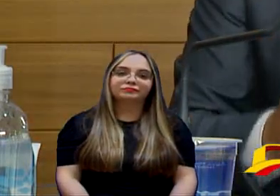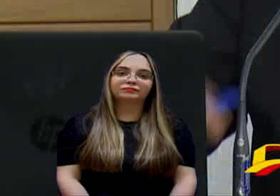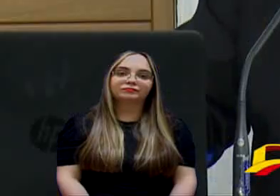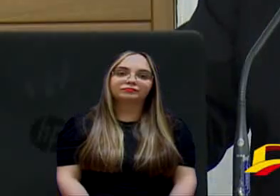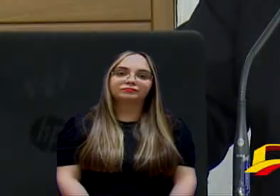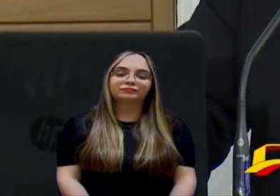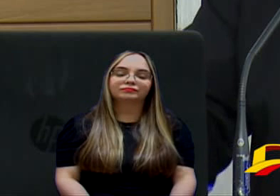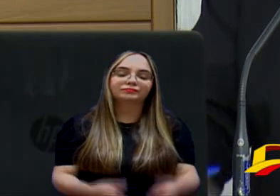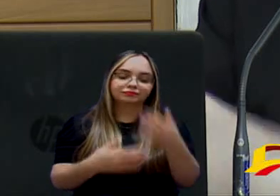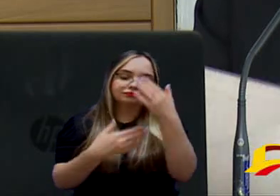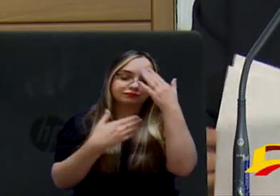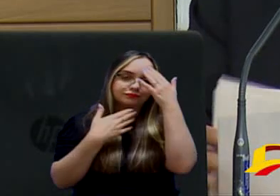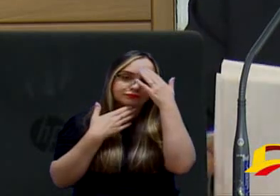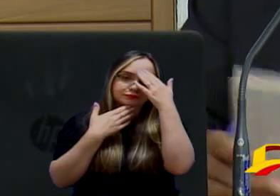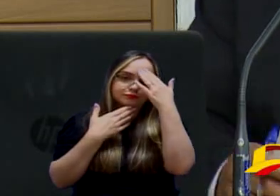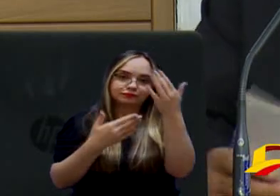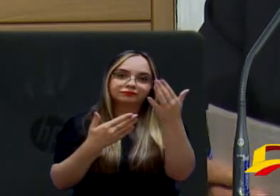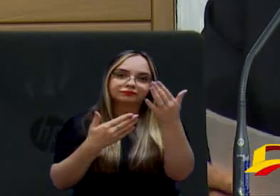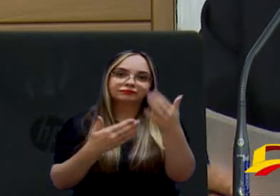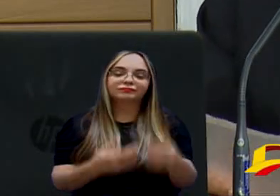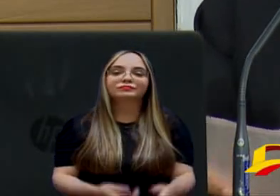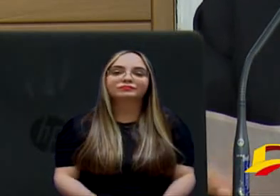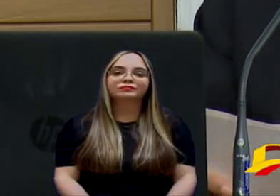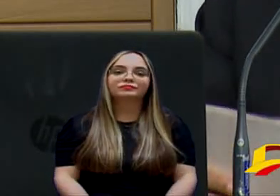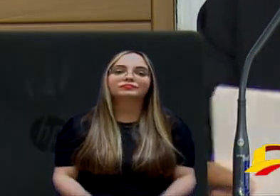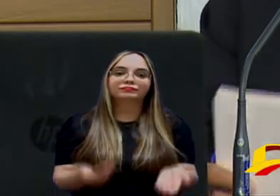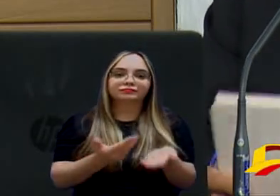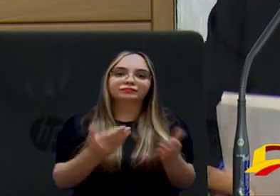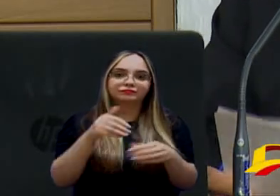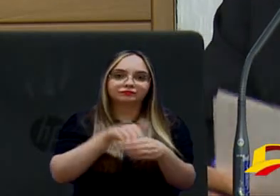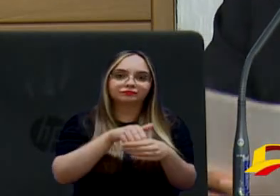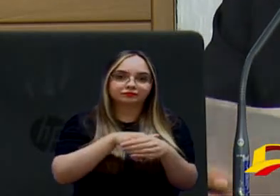obrigado secretária